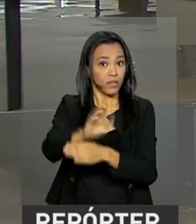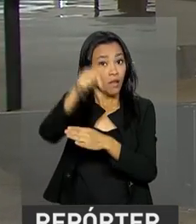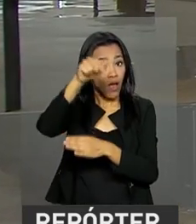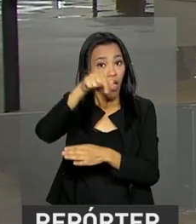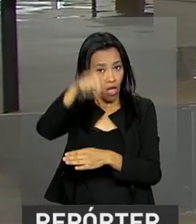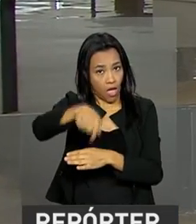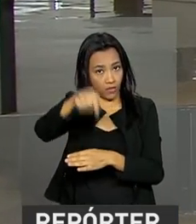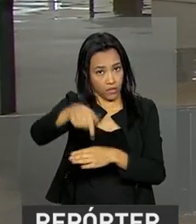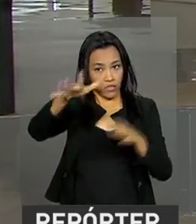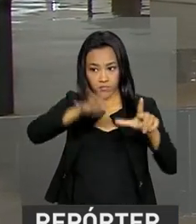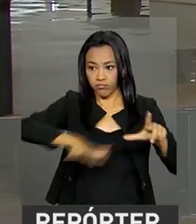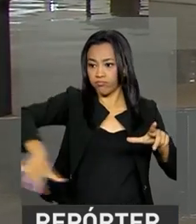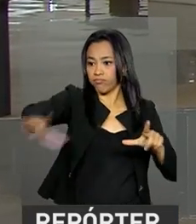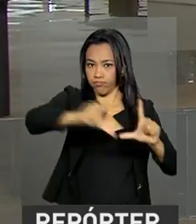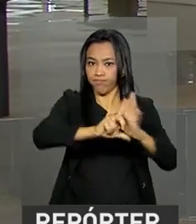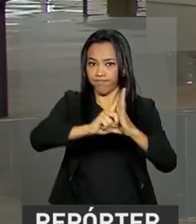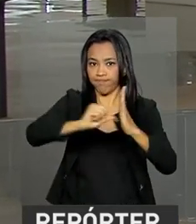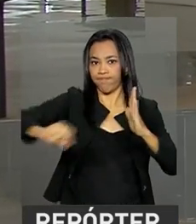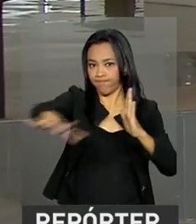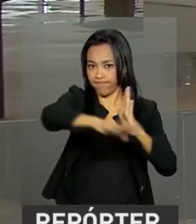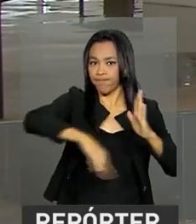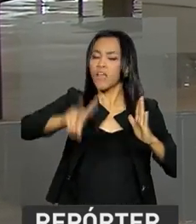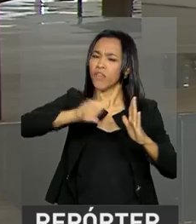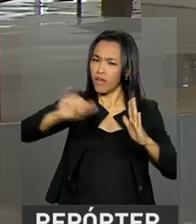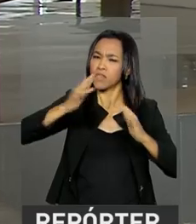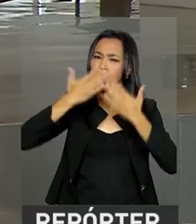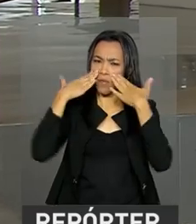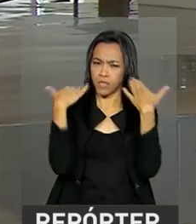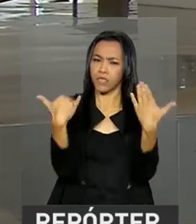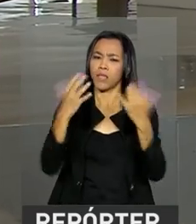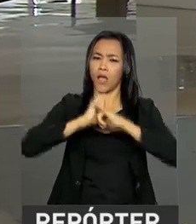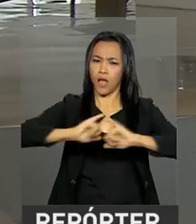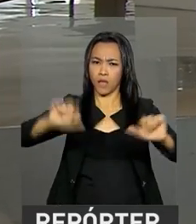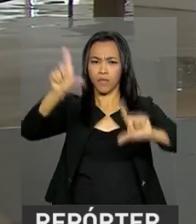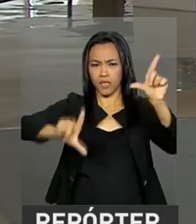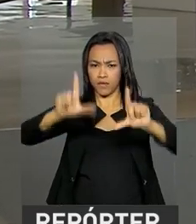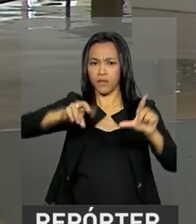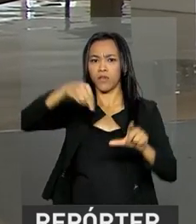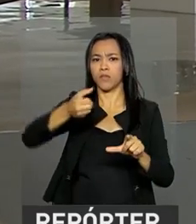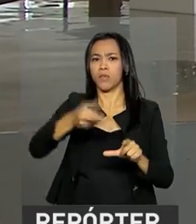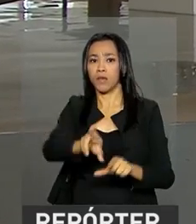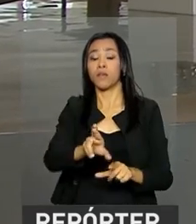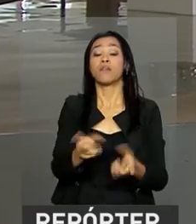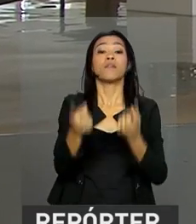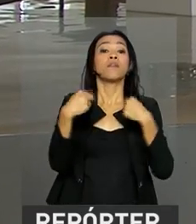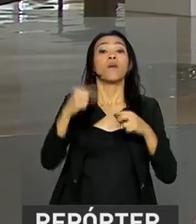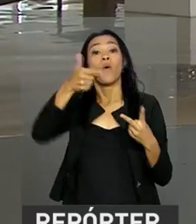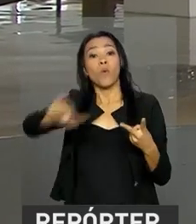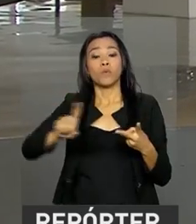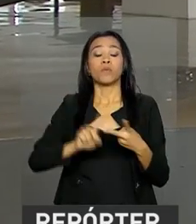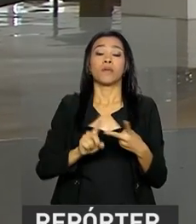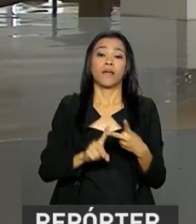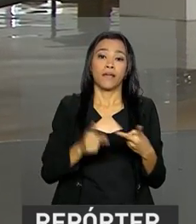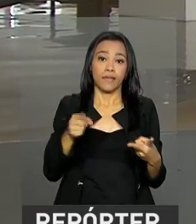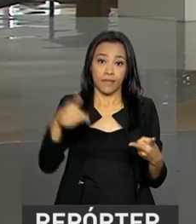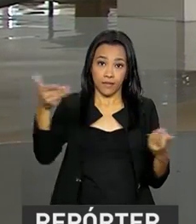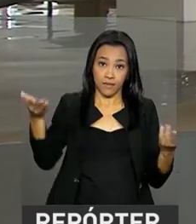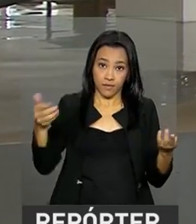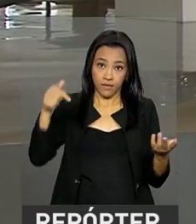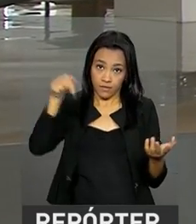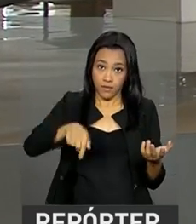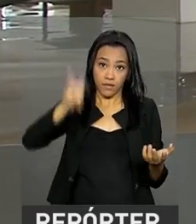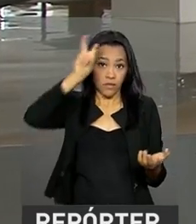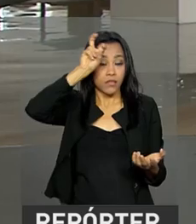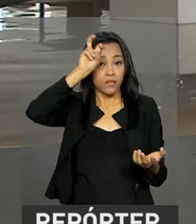Palácio do Planalto e também vai ser transmitido ao vivo aqui na TV NBR bom ainda na agenda do presidente temer nessa quinta-feira viu